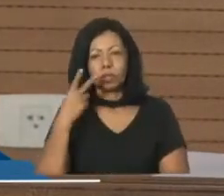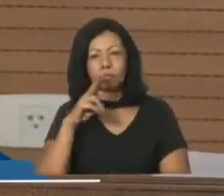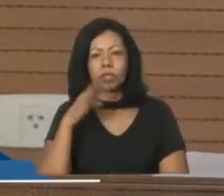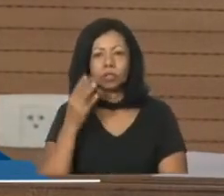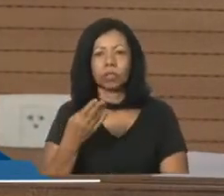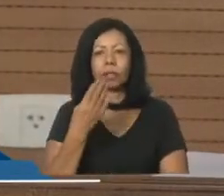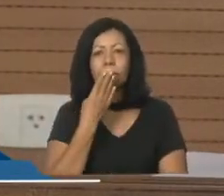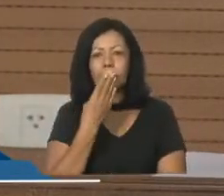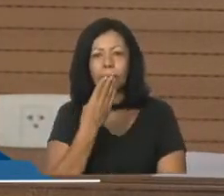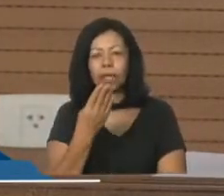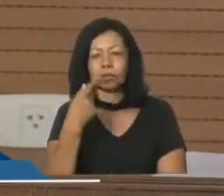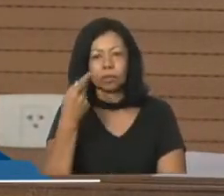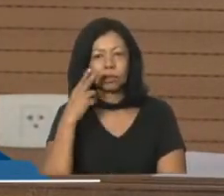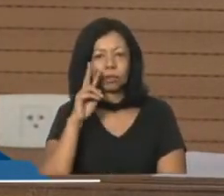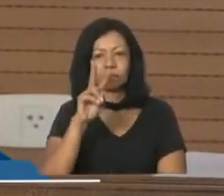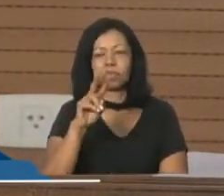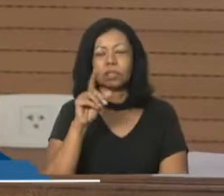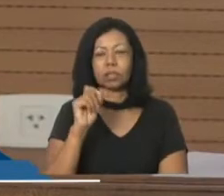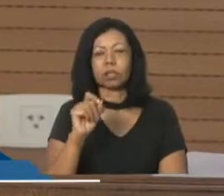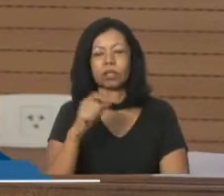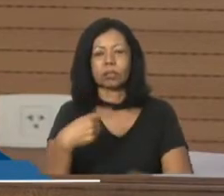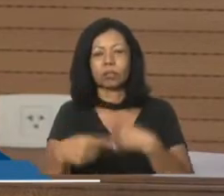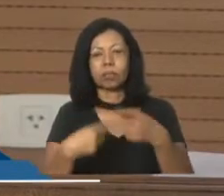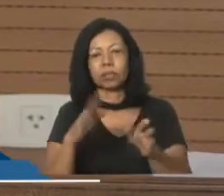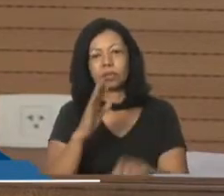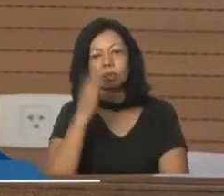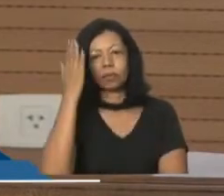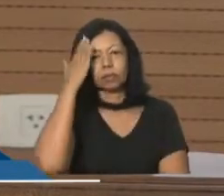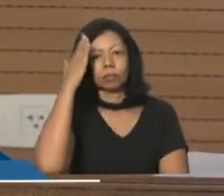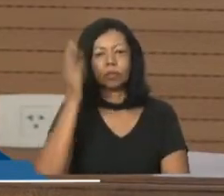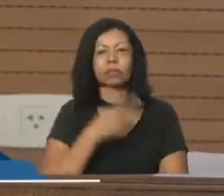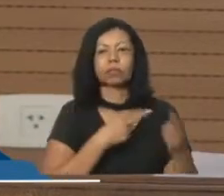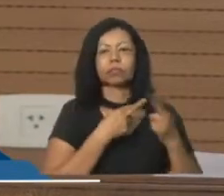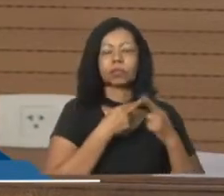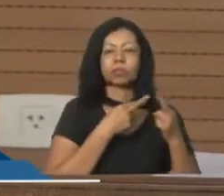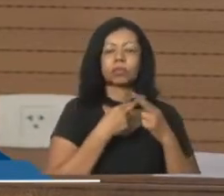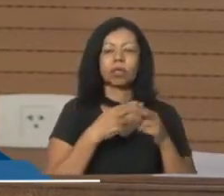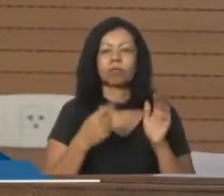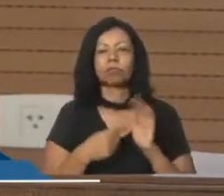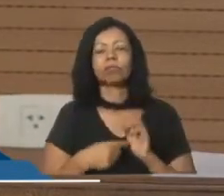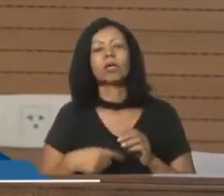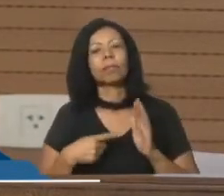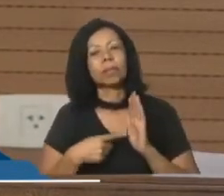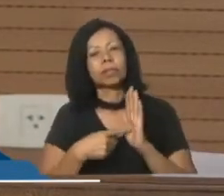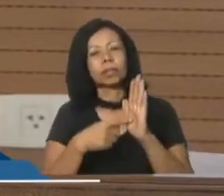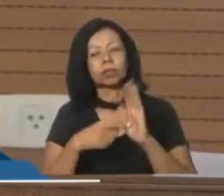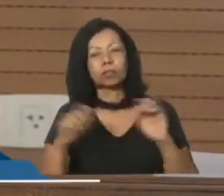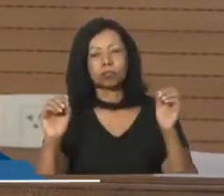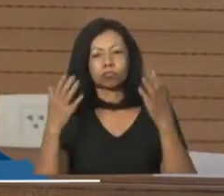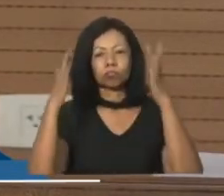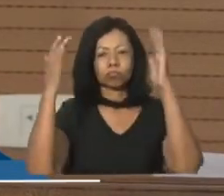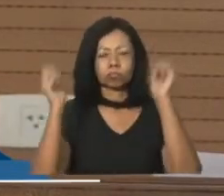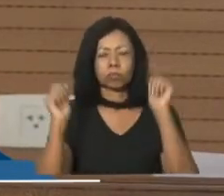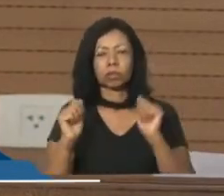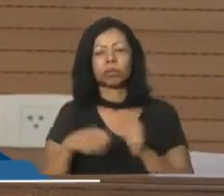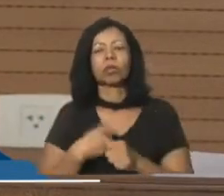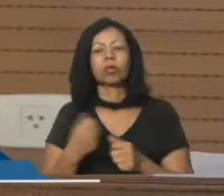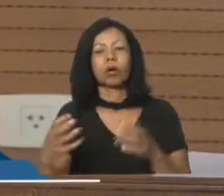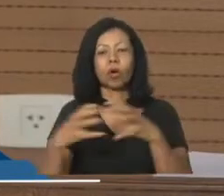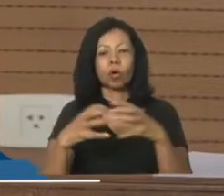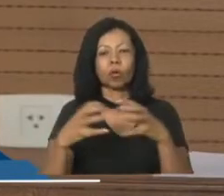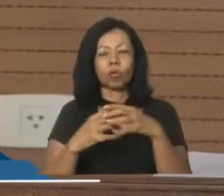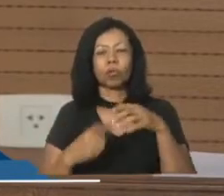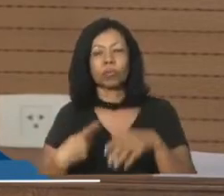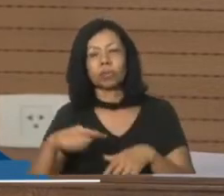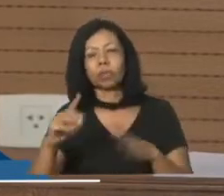as formalidades regimentais, após ouvido o douto plenário, apresento moção de aplausos à patinação artística Parque